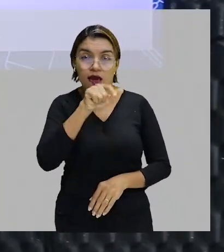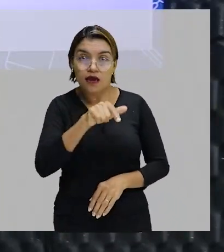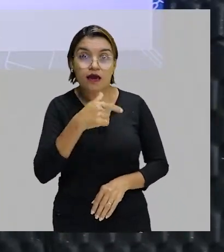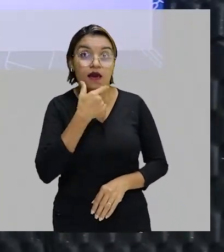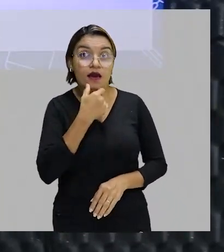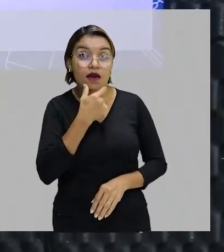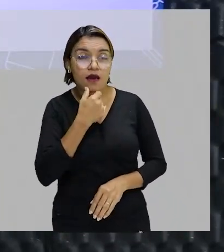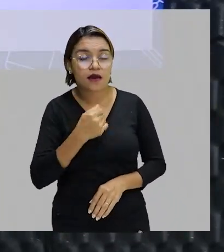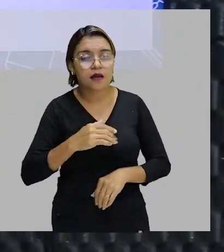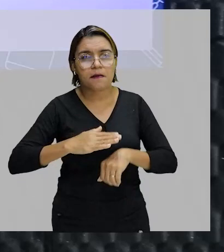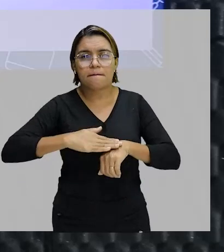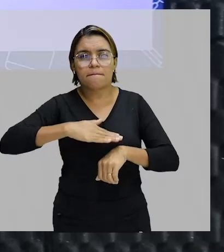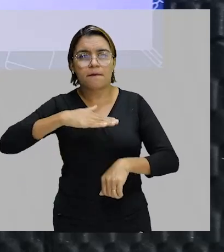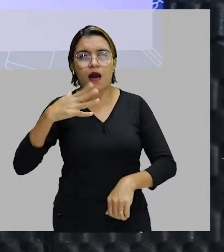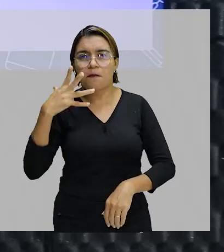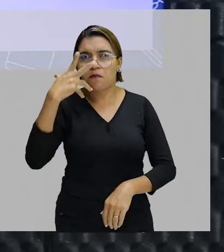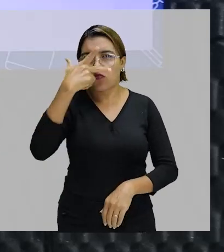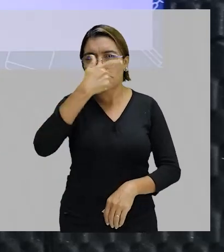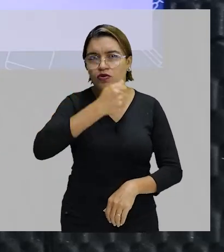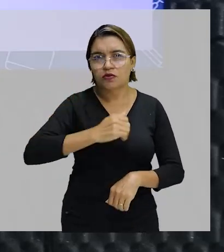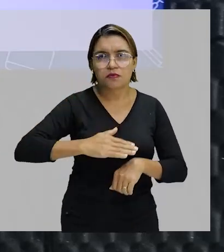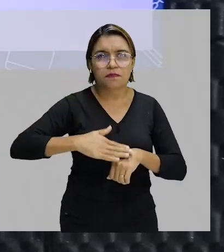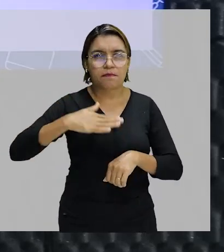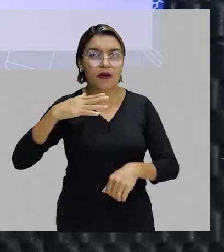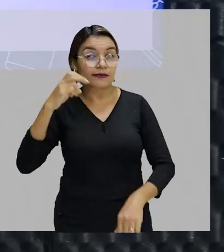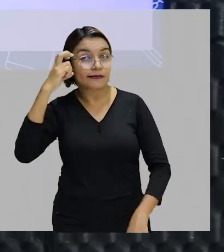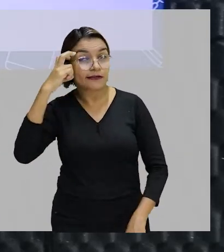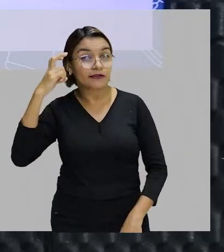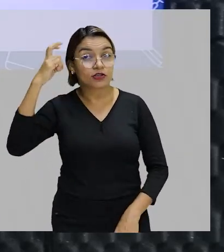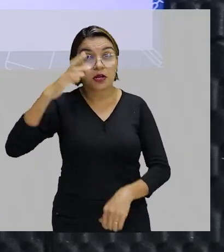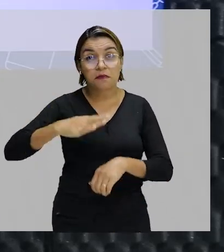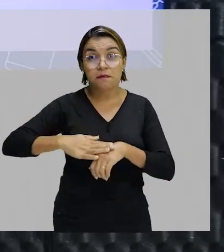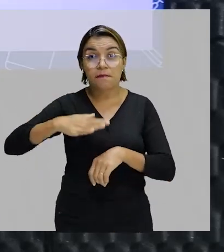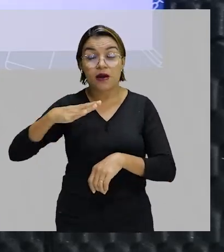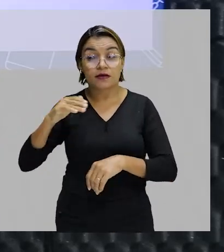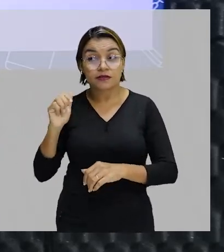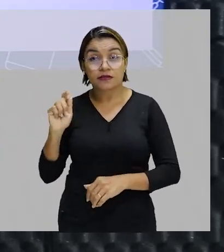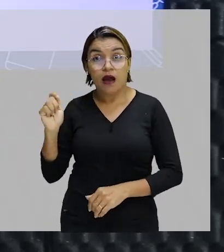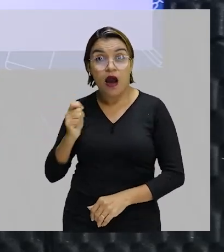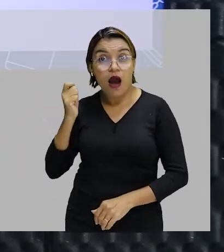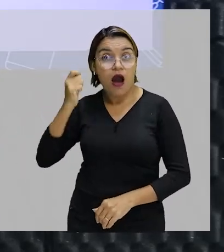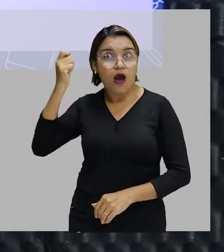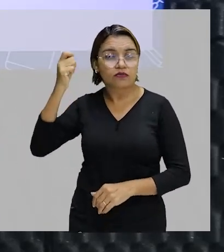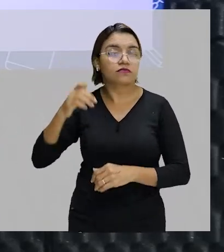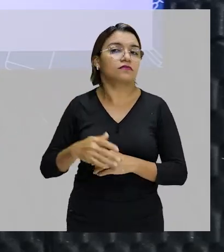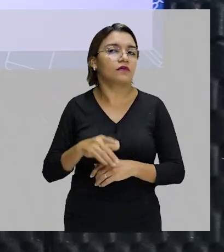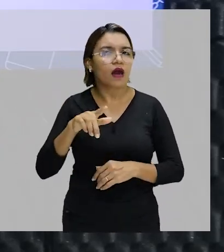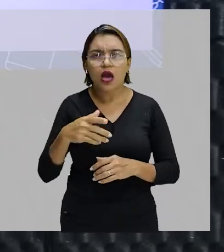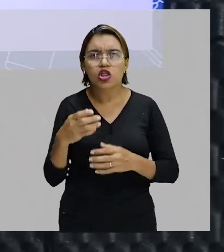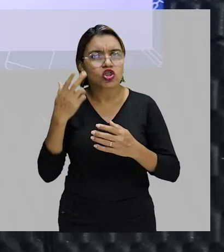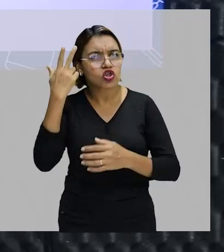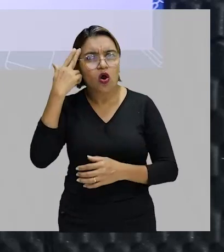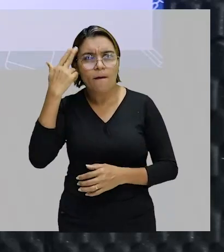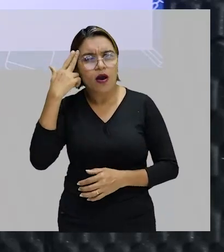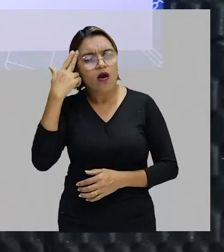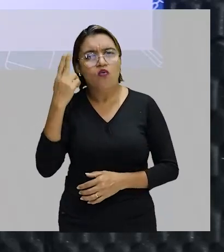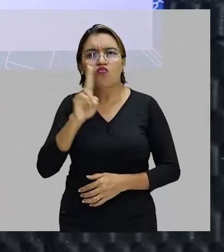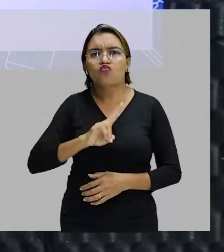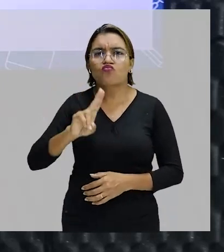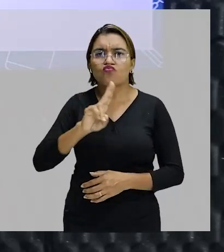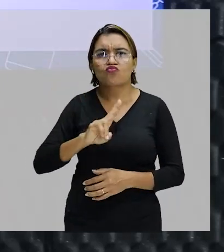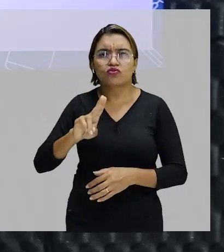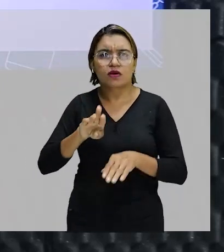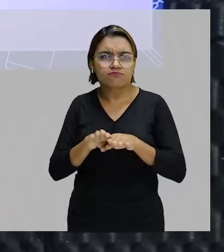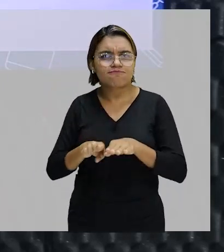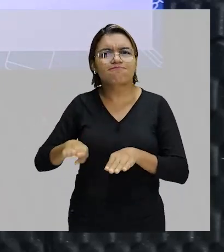ele é o mais inteligente, ele é o mais alto, então é comum você usar o comparativo de superioridade, tanto nos